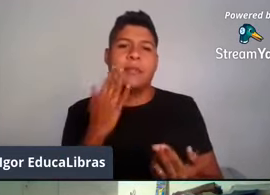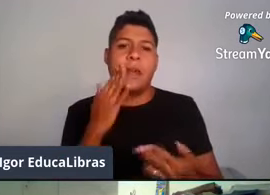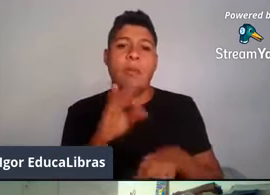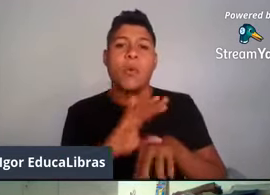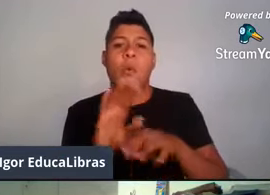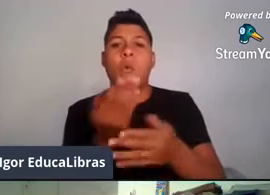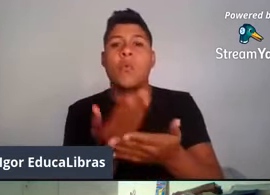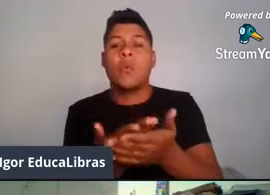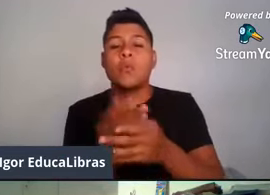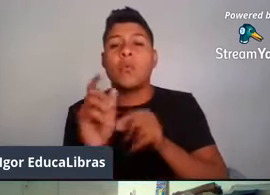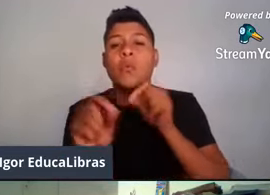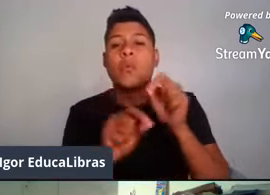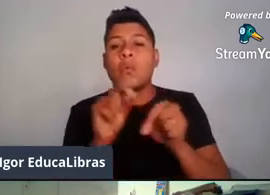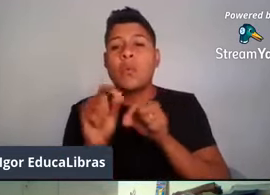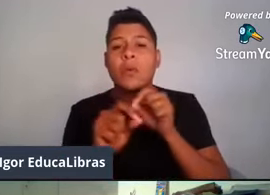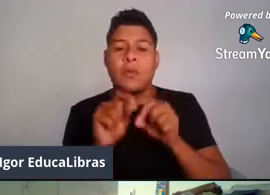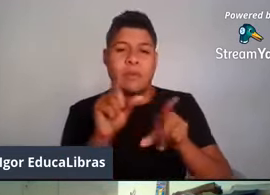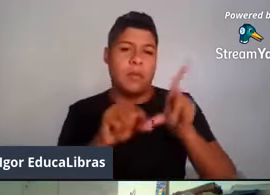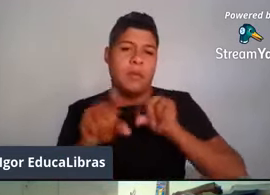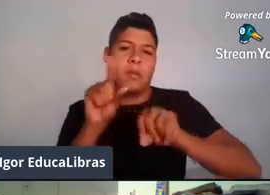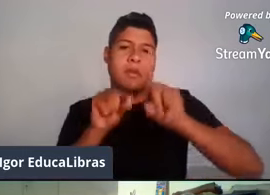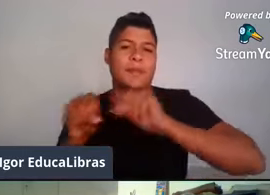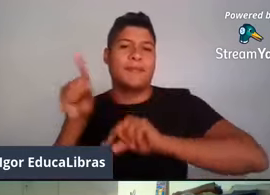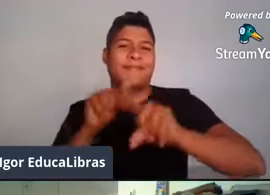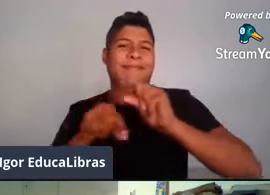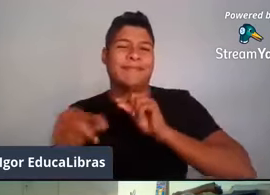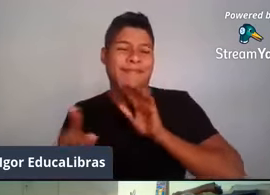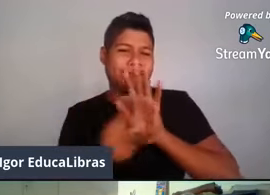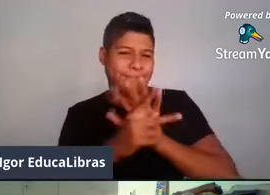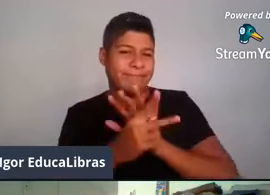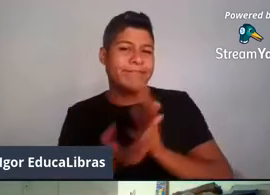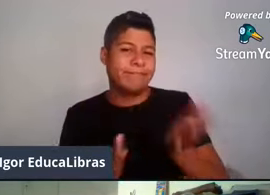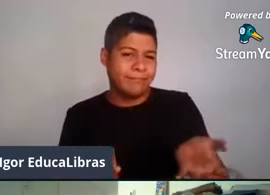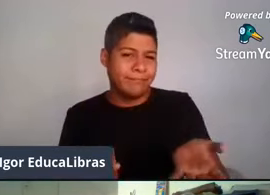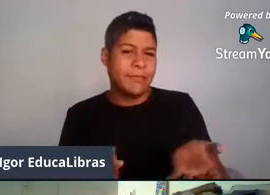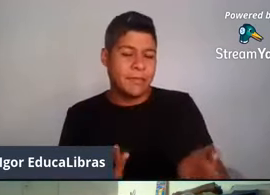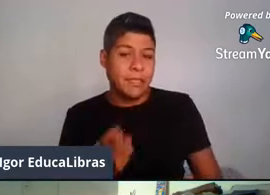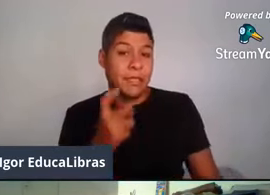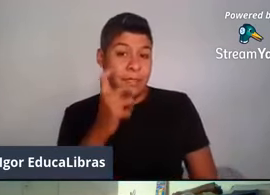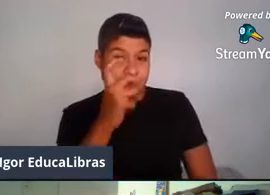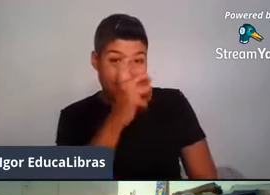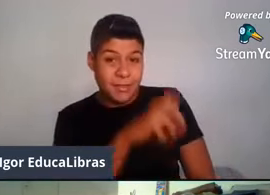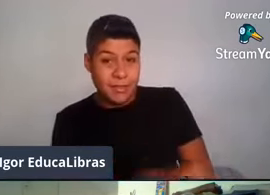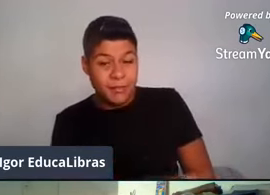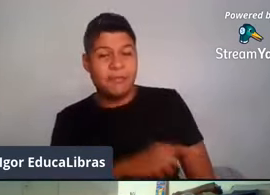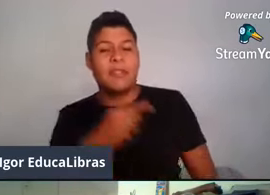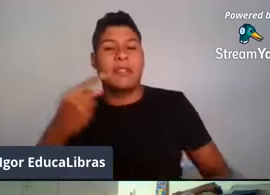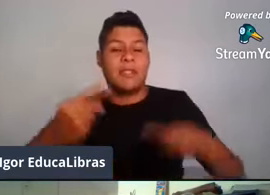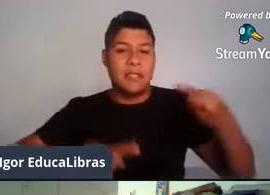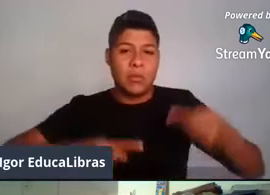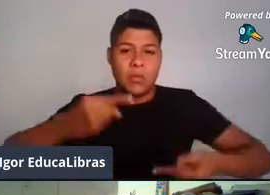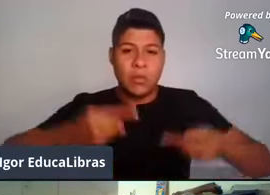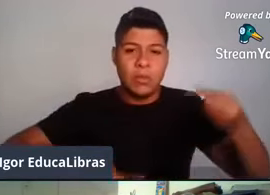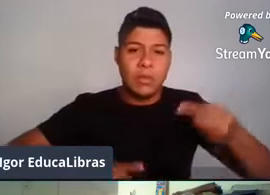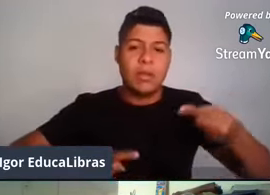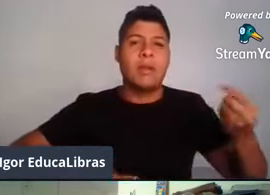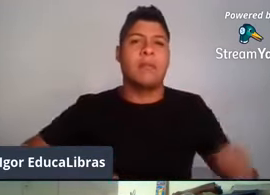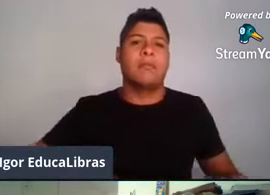é basicamente meritório. Então, foi muito difícil essa discussão, a resistência era muito